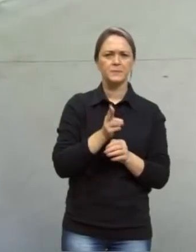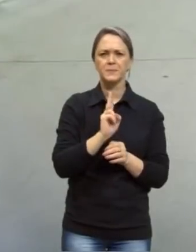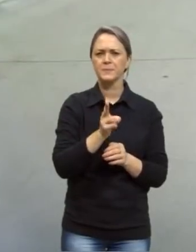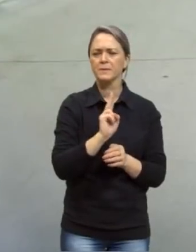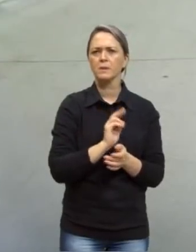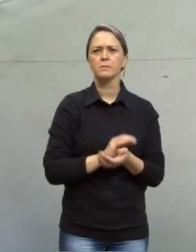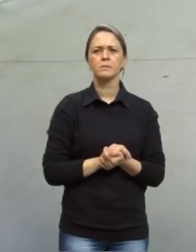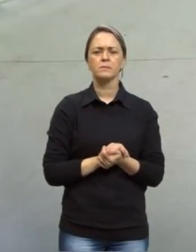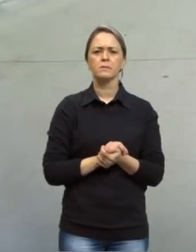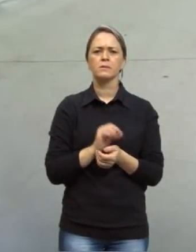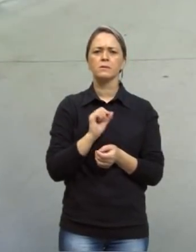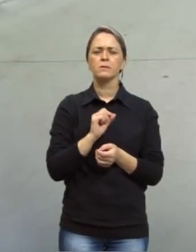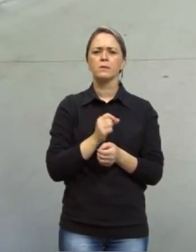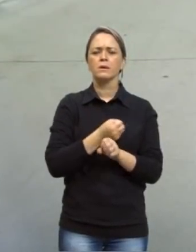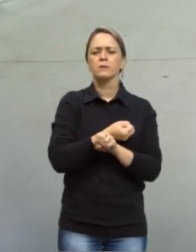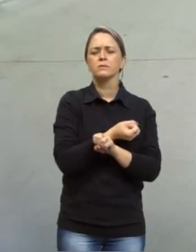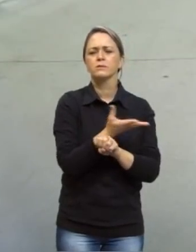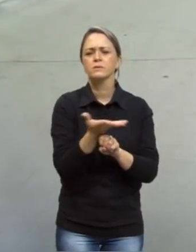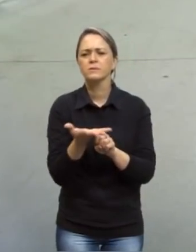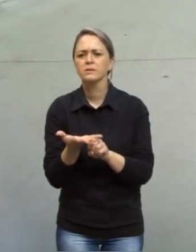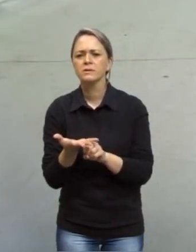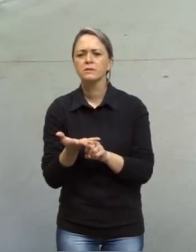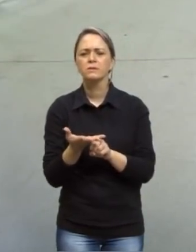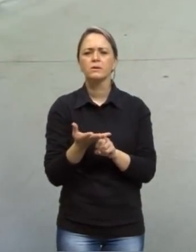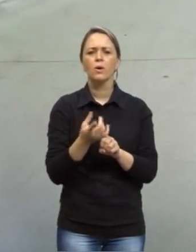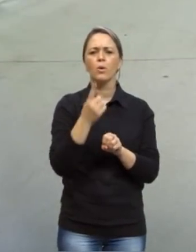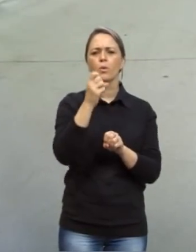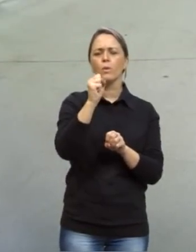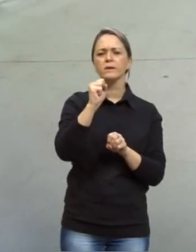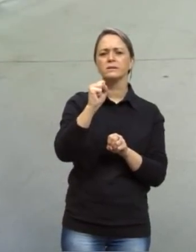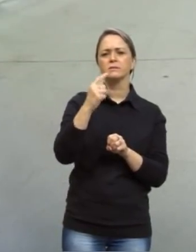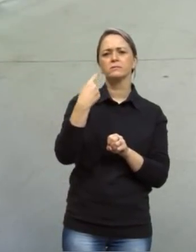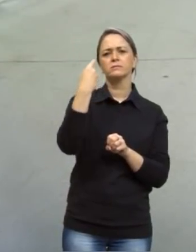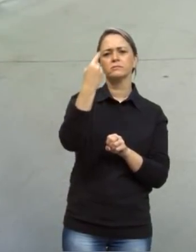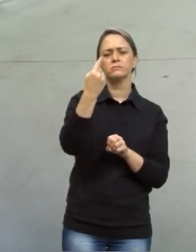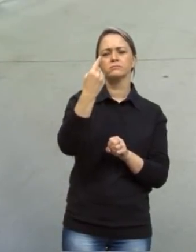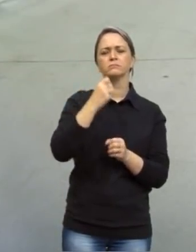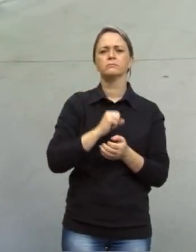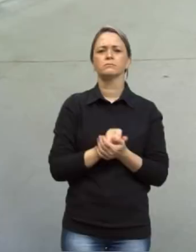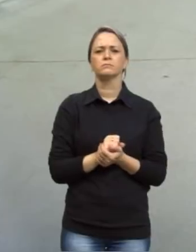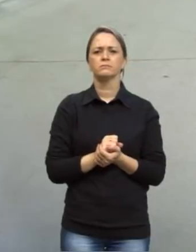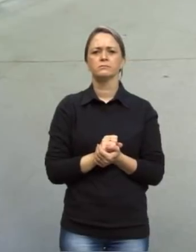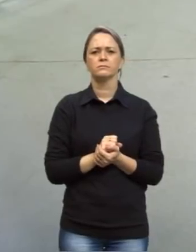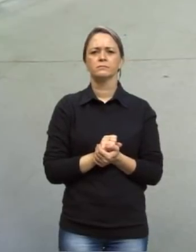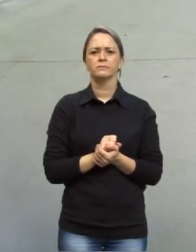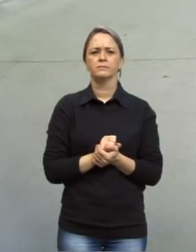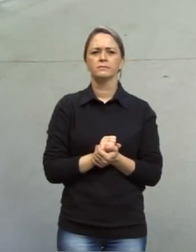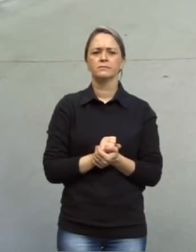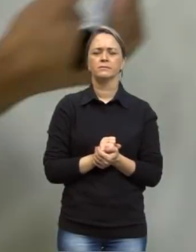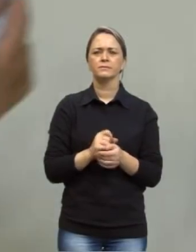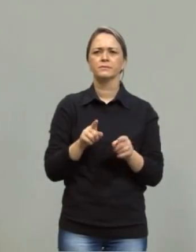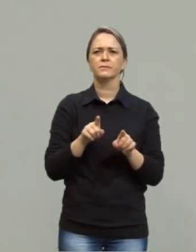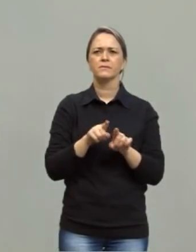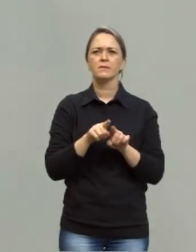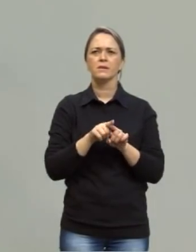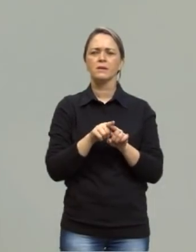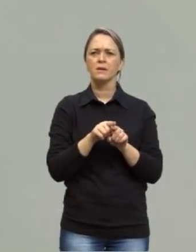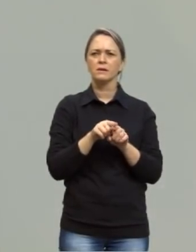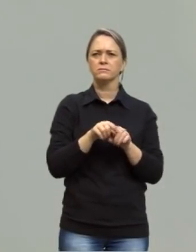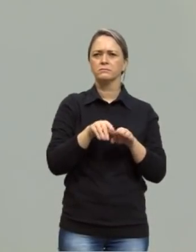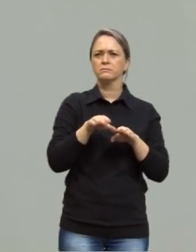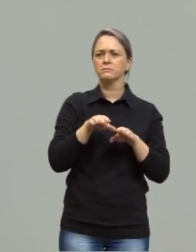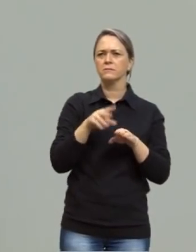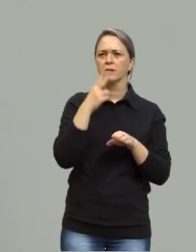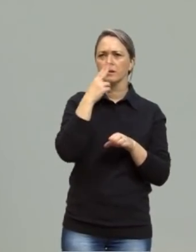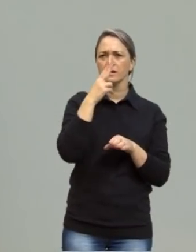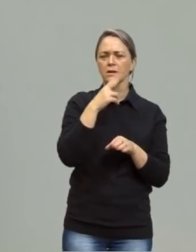então qual é a distribuição do hidrogênio um s11 e esse hidrogênio ele se estabiliza